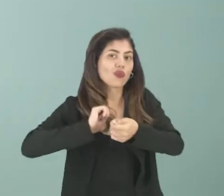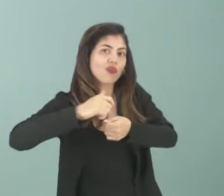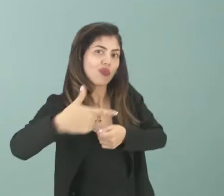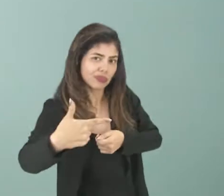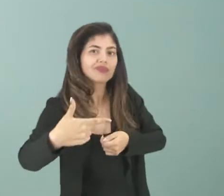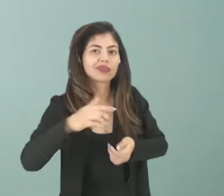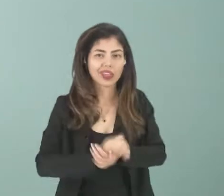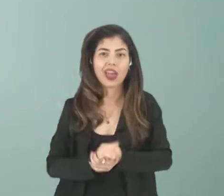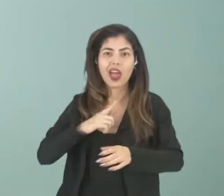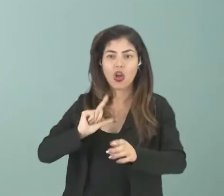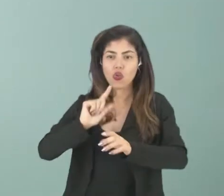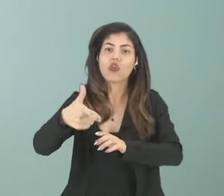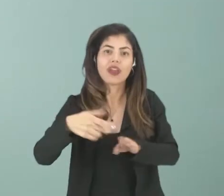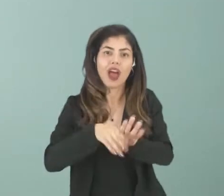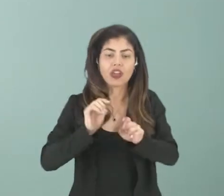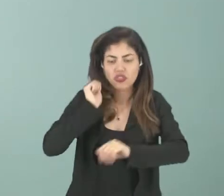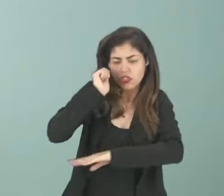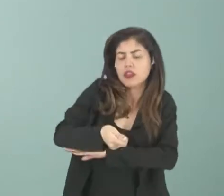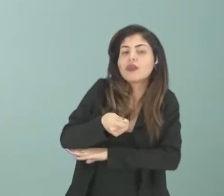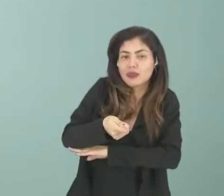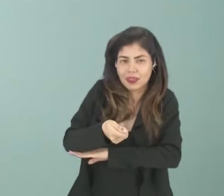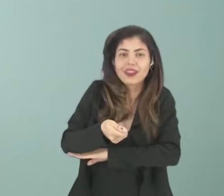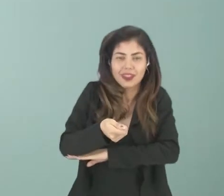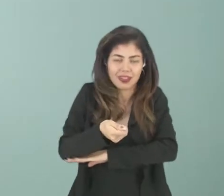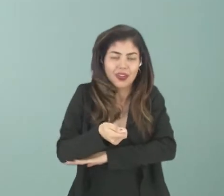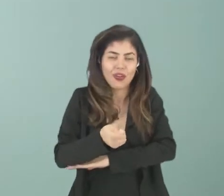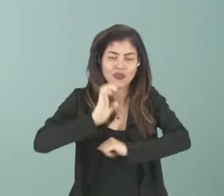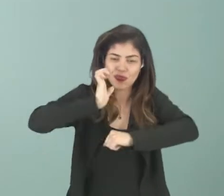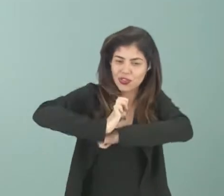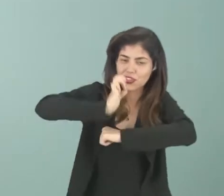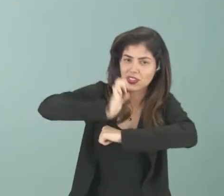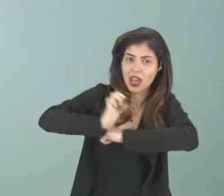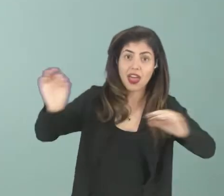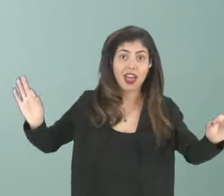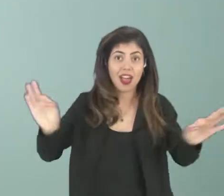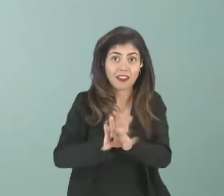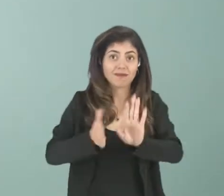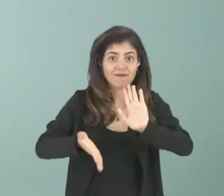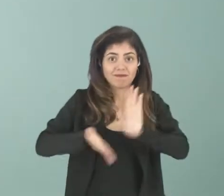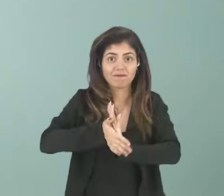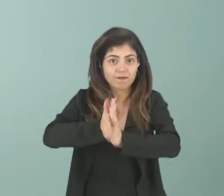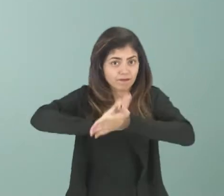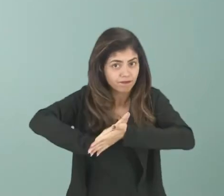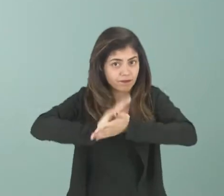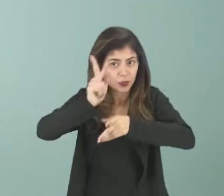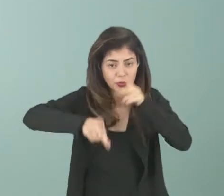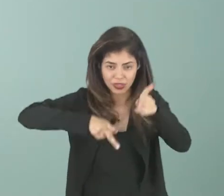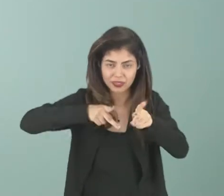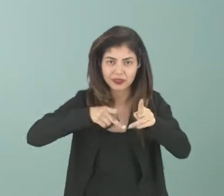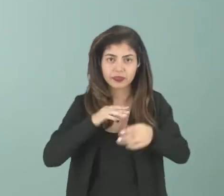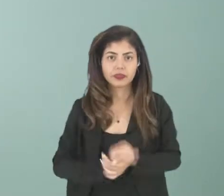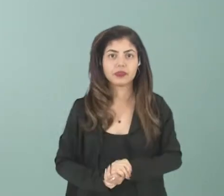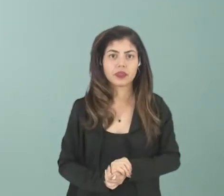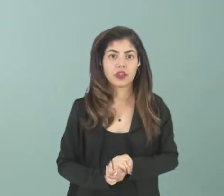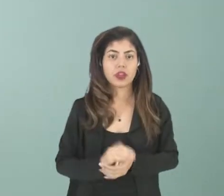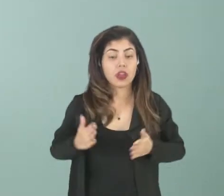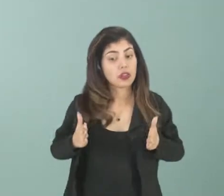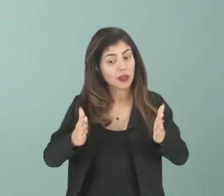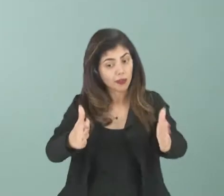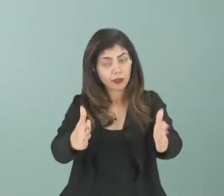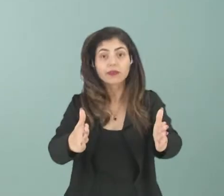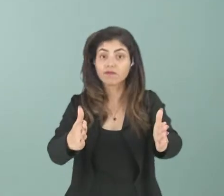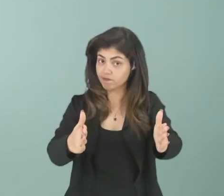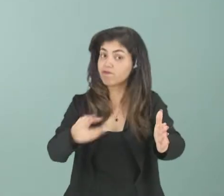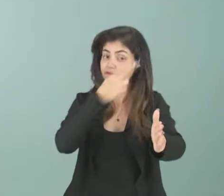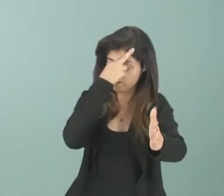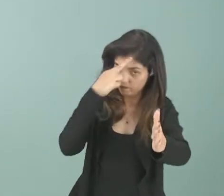ao período da ditadura militar, onde o Estado exterminou muitos dos seus cidadãos. Então, essa via de mão dupla